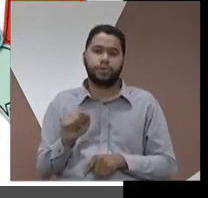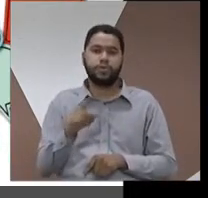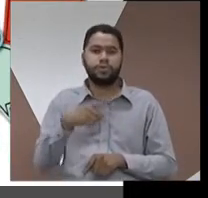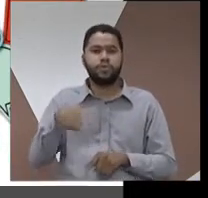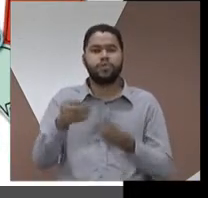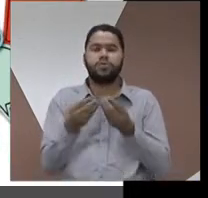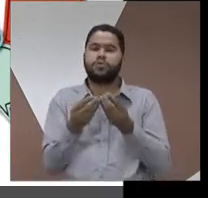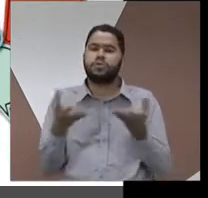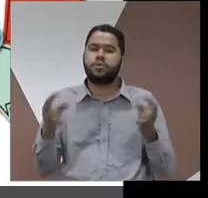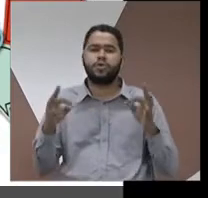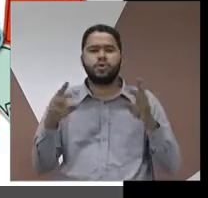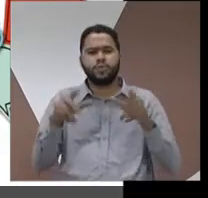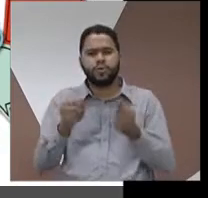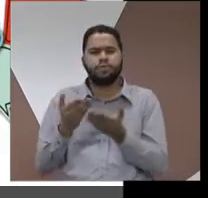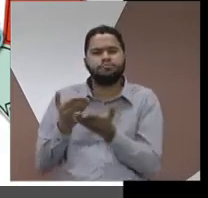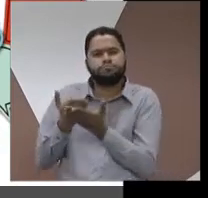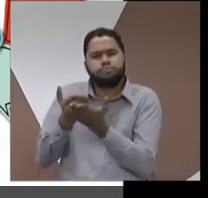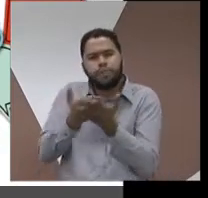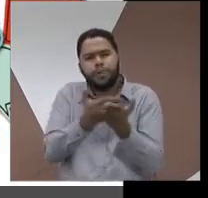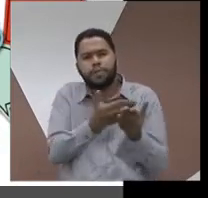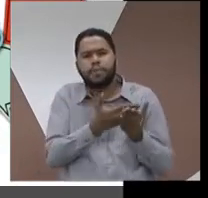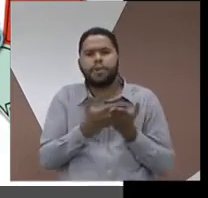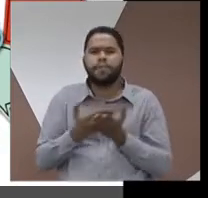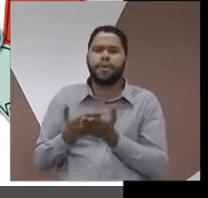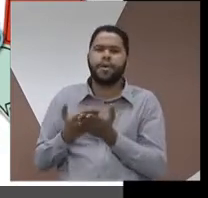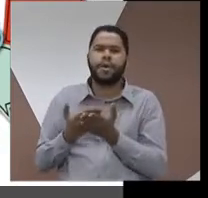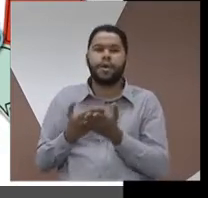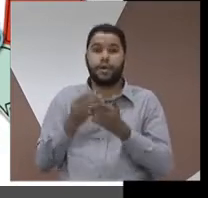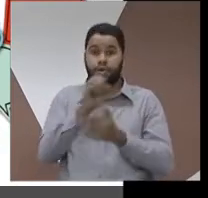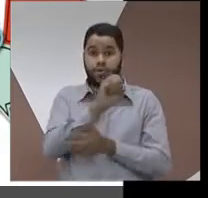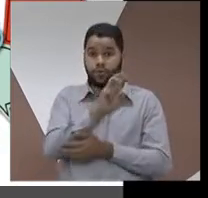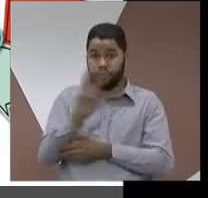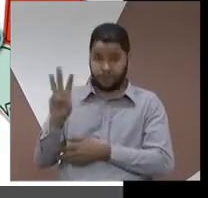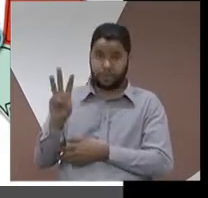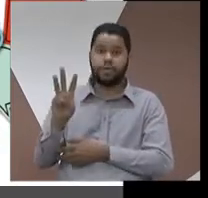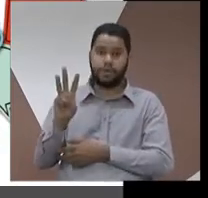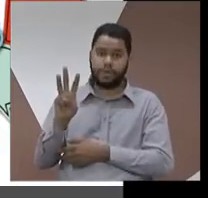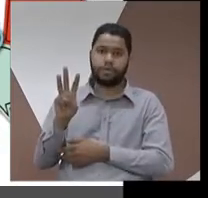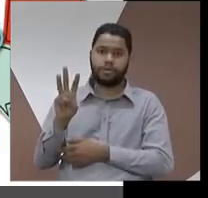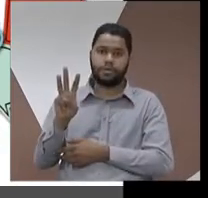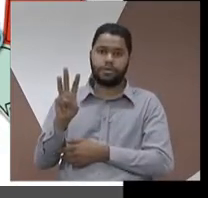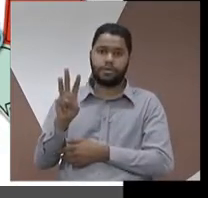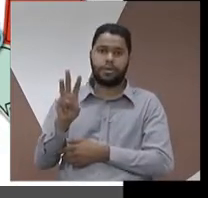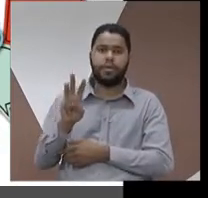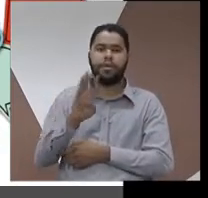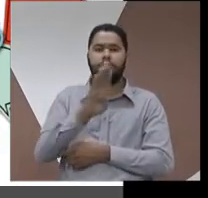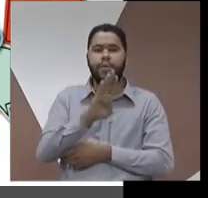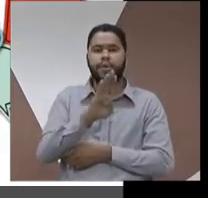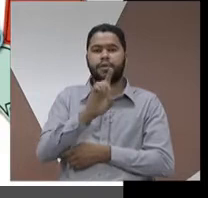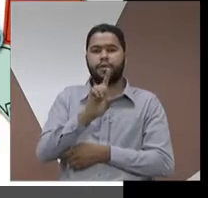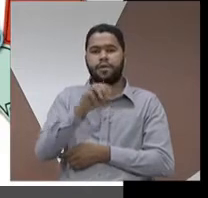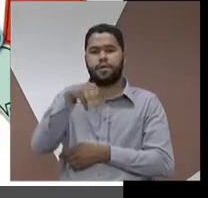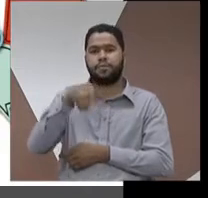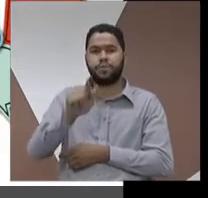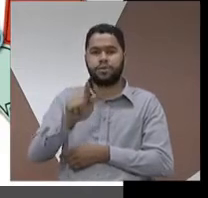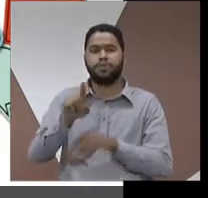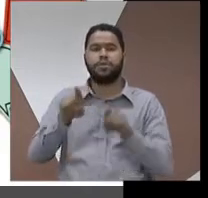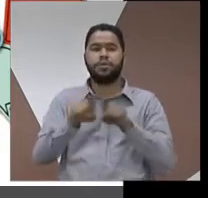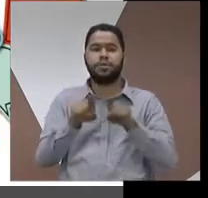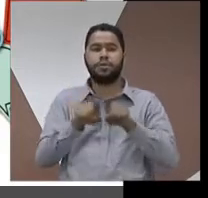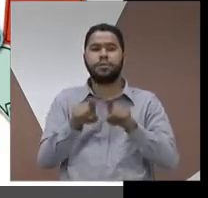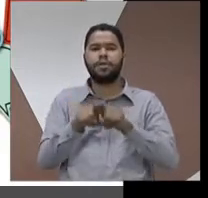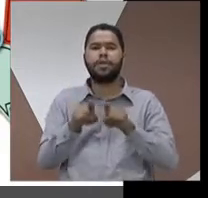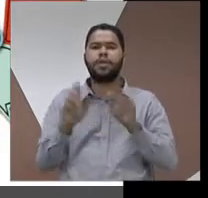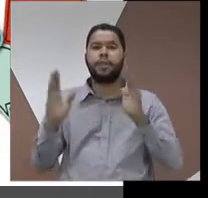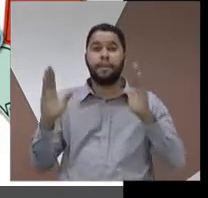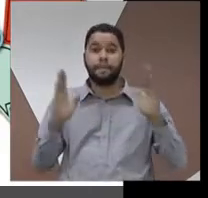disponibiliza todos os estudos num site, na internet, no site do BDMG, e aí depois realizamos, durante